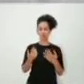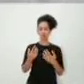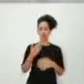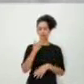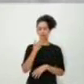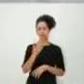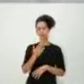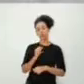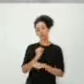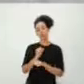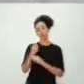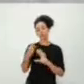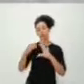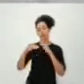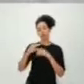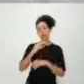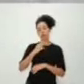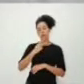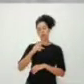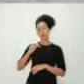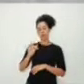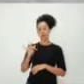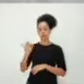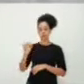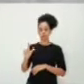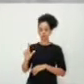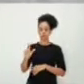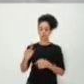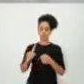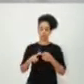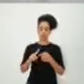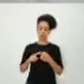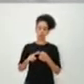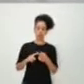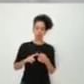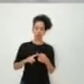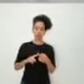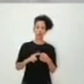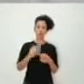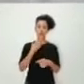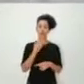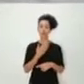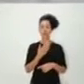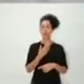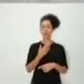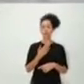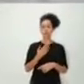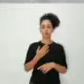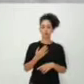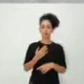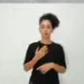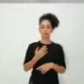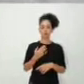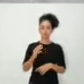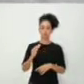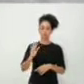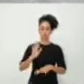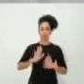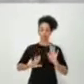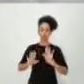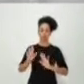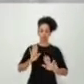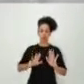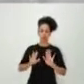CPFL e também peço cuidados lá na Rua Mariana